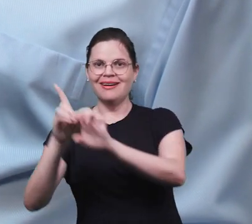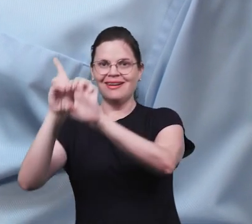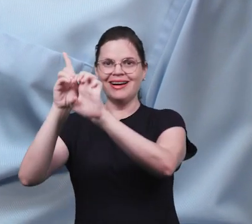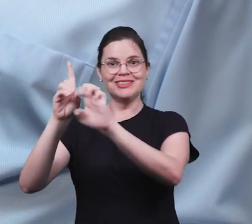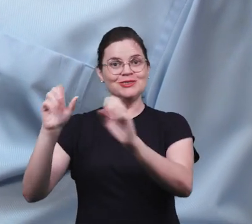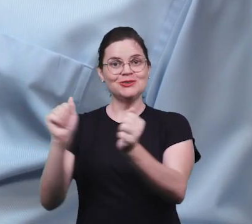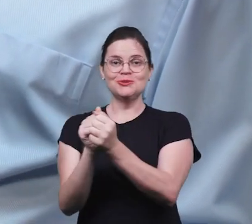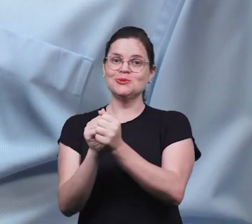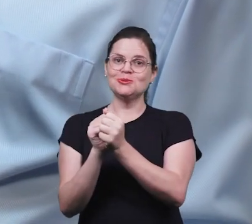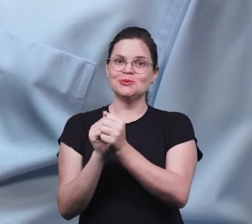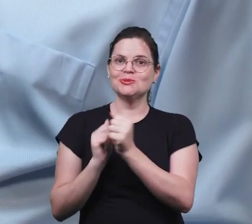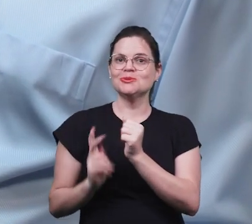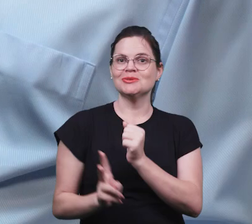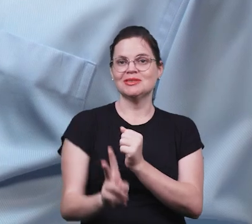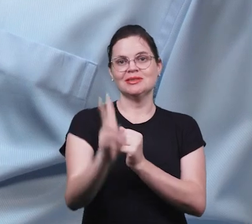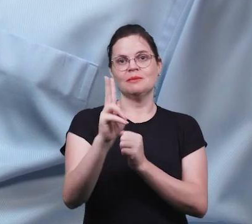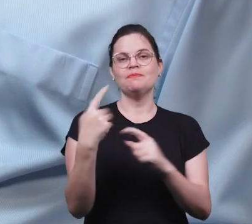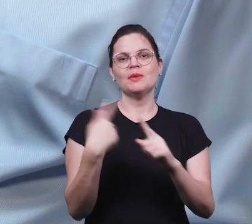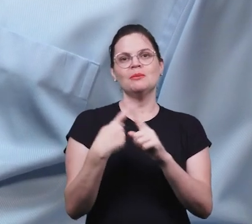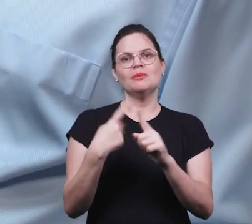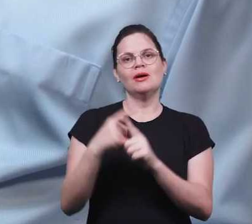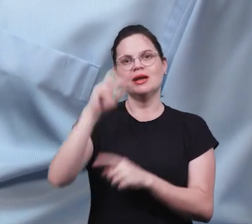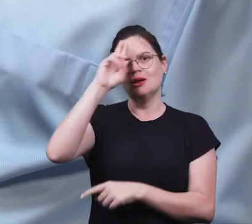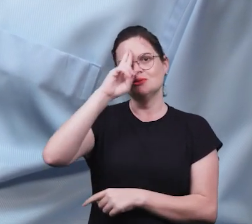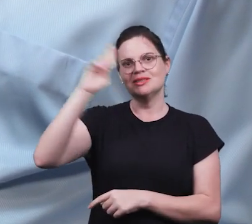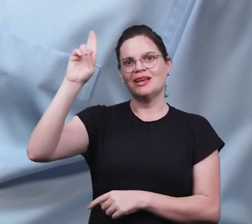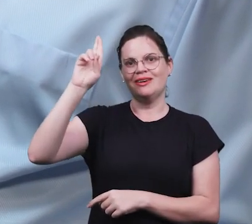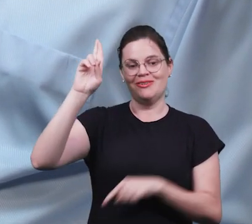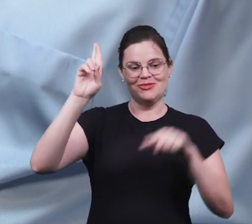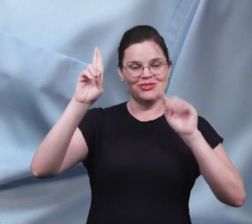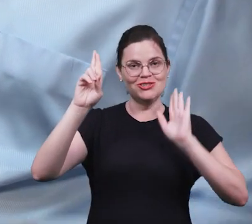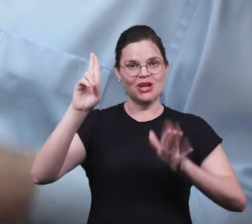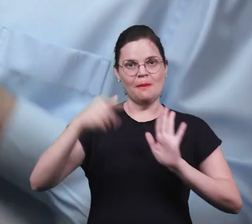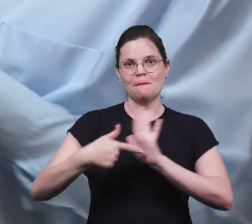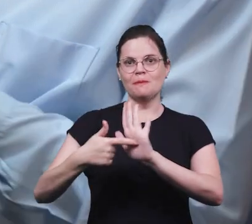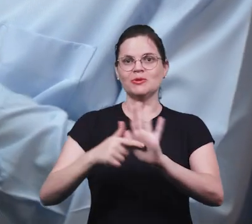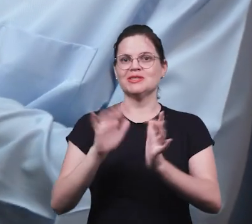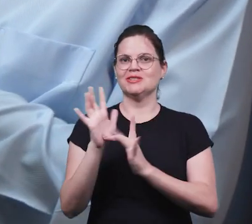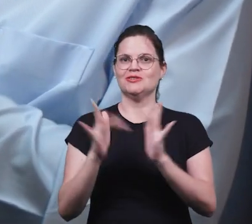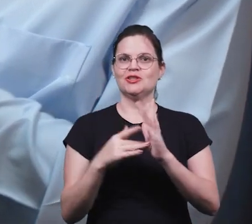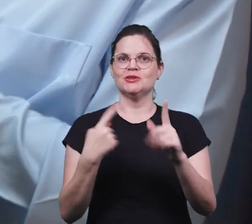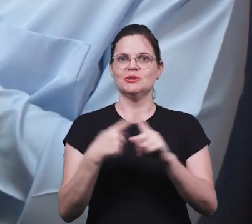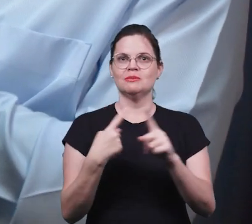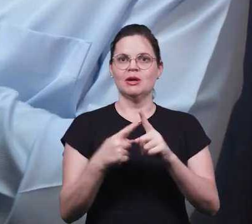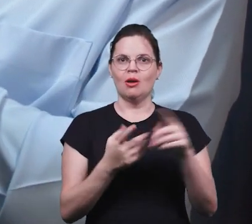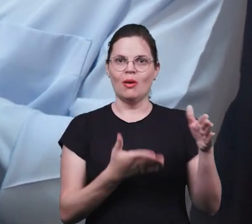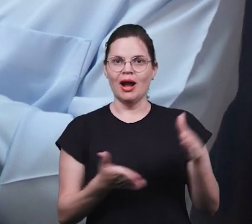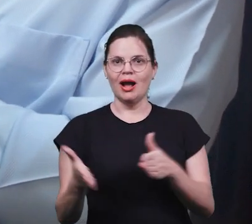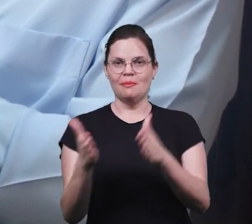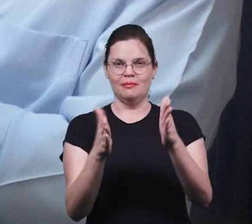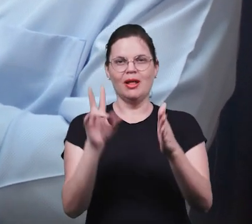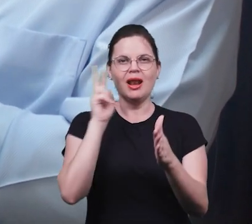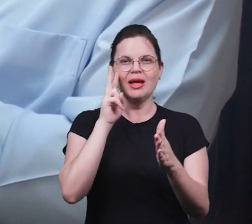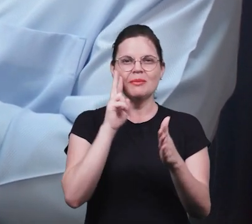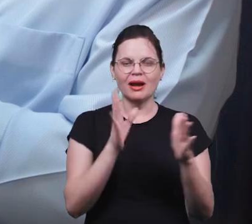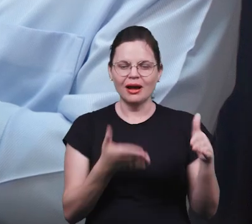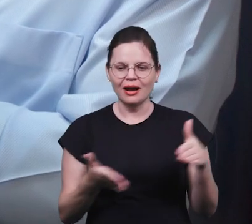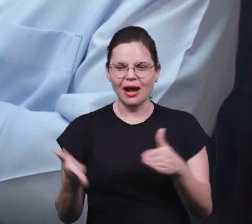presença gloriosa, profética de Jesus aqui no Velho Testamento. Esse caminho que Enoque